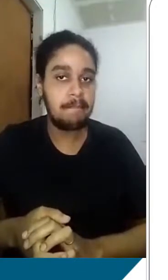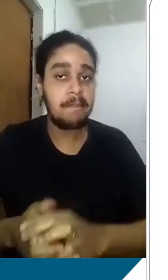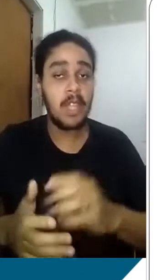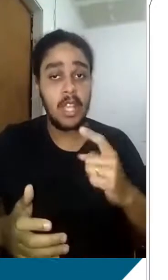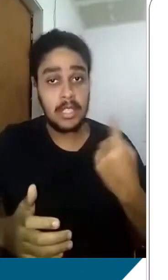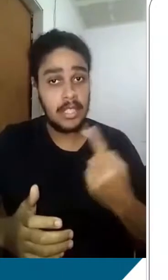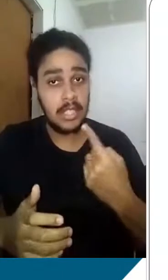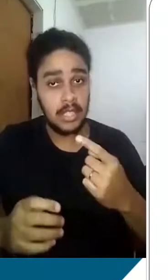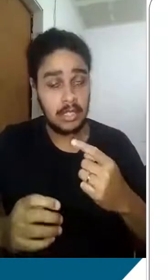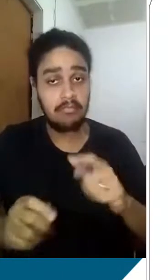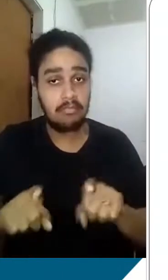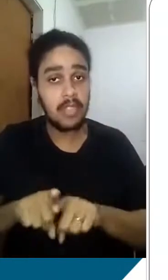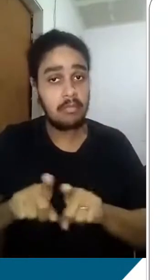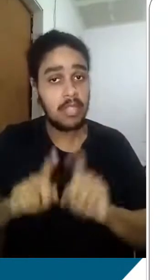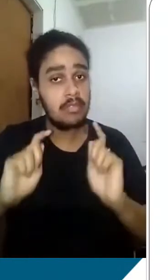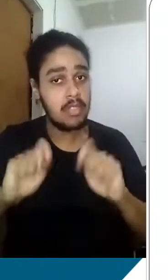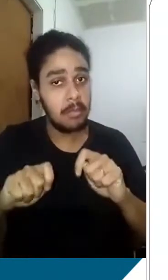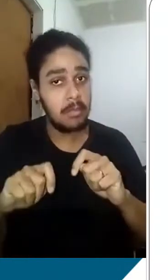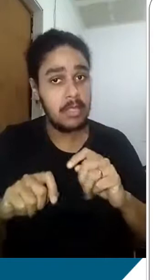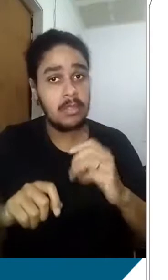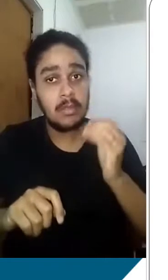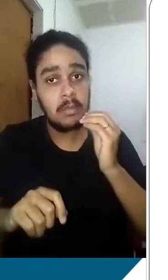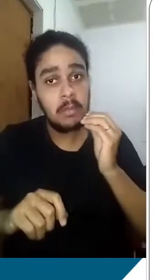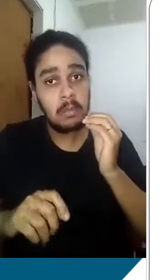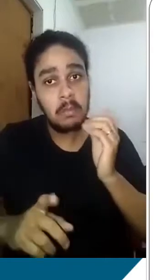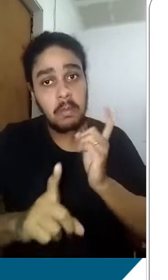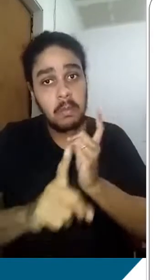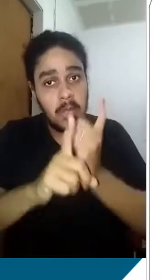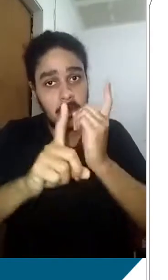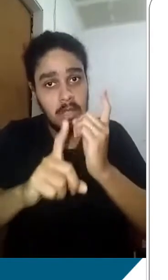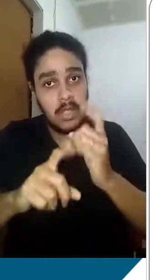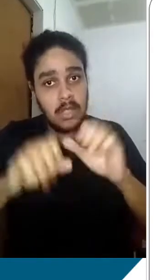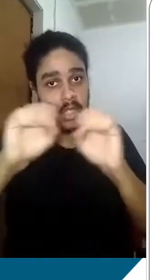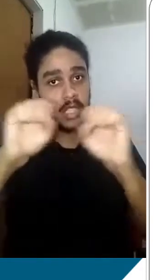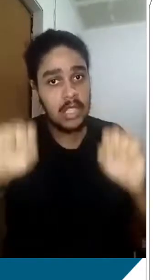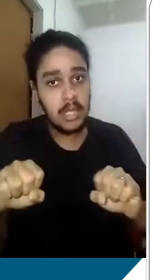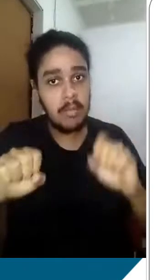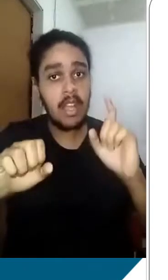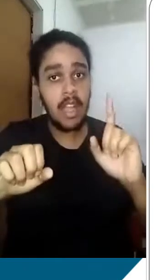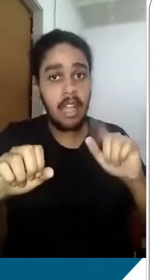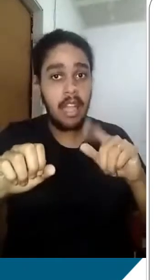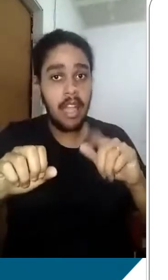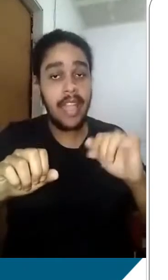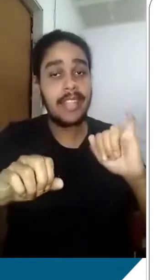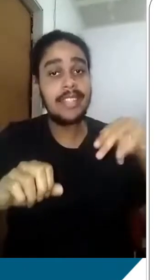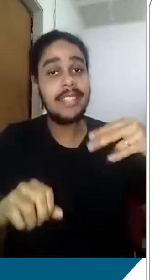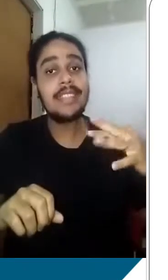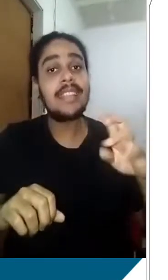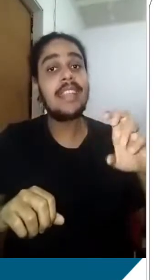A gente também pode tentar identificar se esses sistemas são intensivos ou